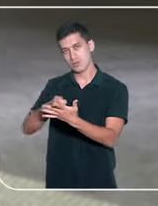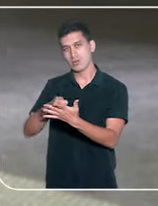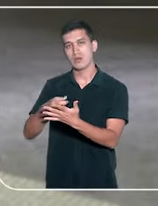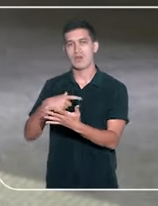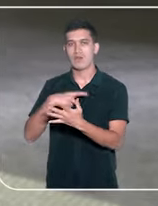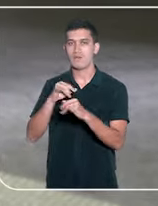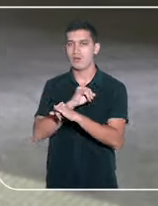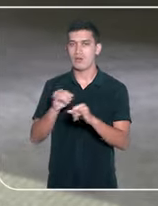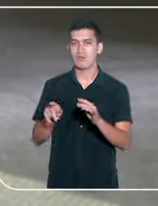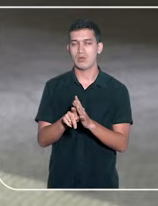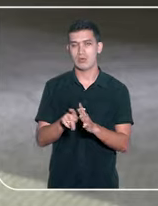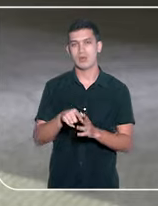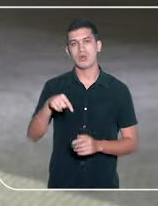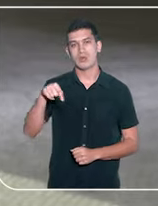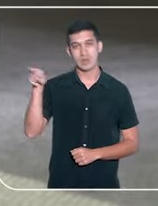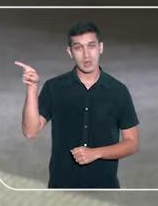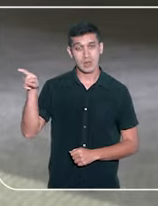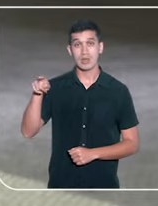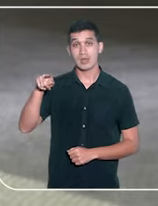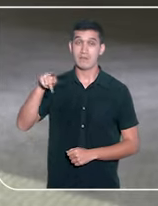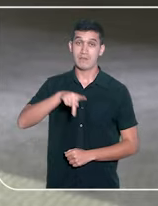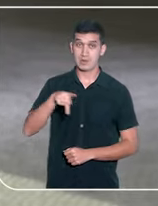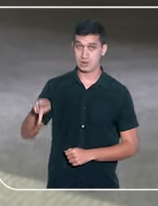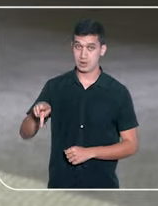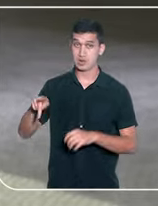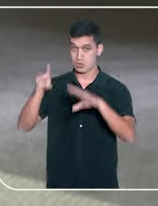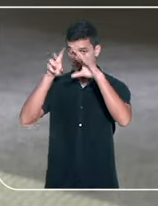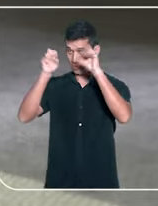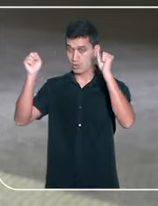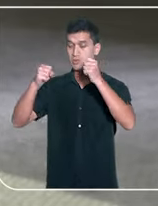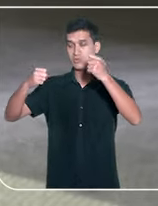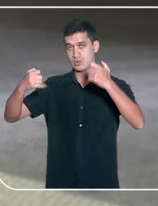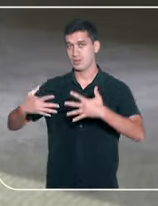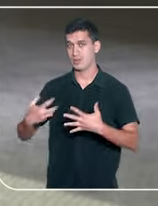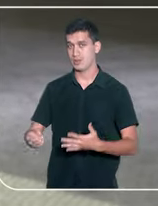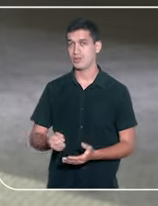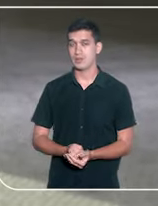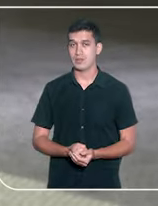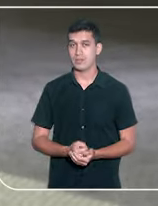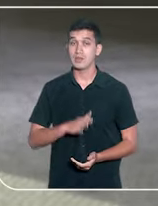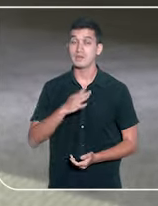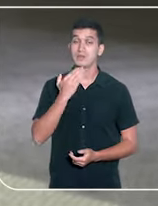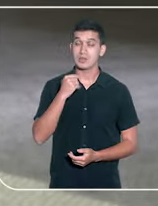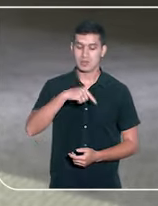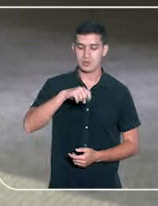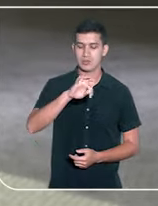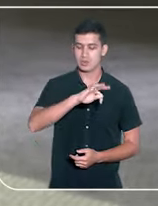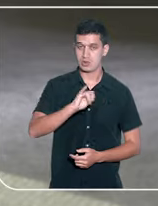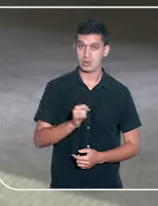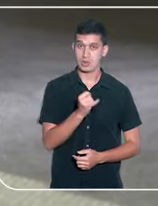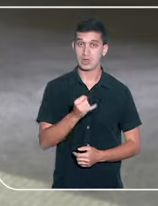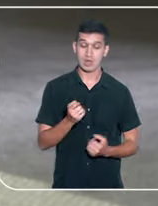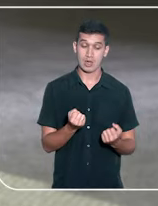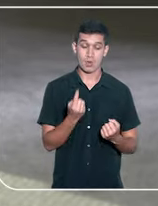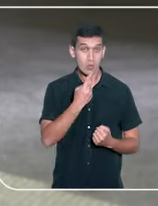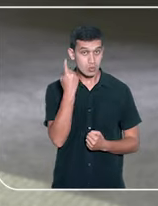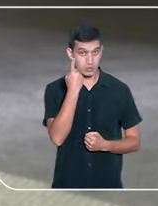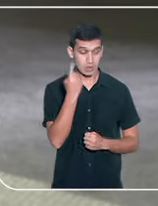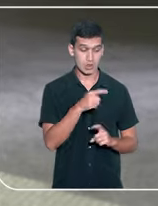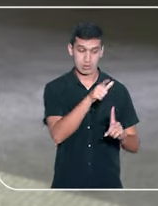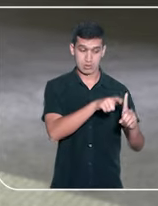deferido pela vice-presidência do tribunal carioca em pedido de tutela cautelar no STJ a defesa de Rogério